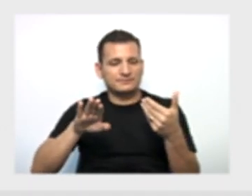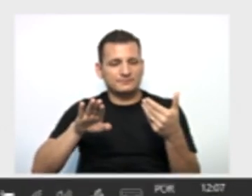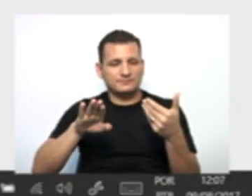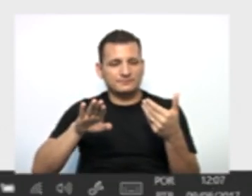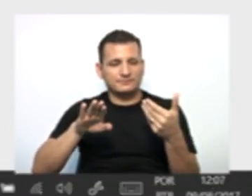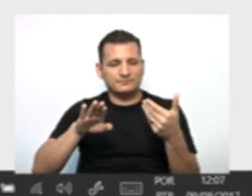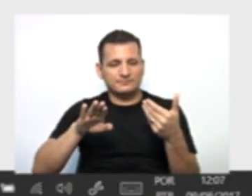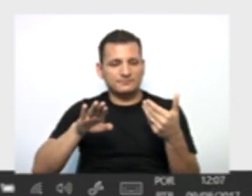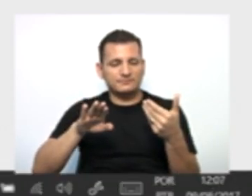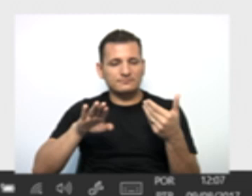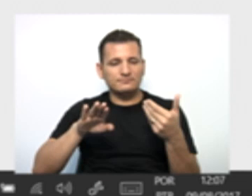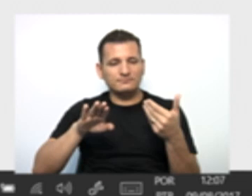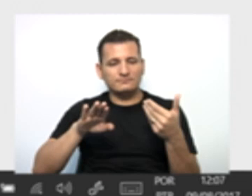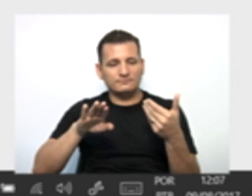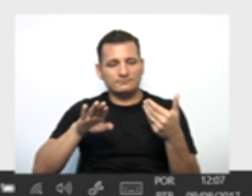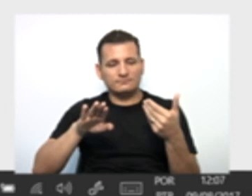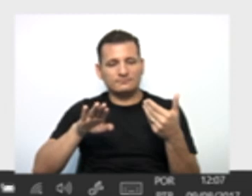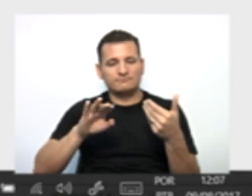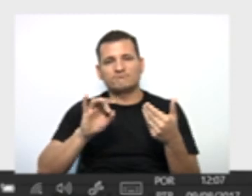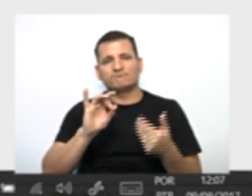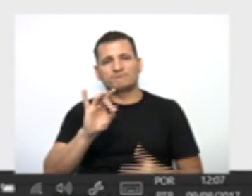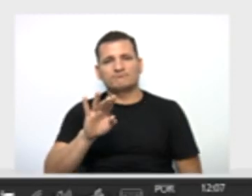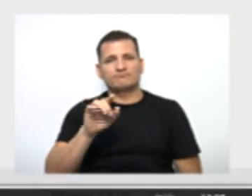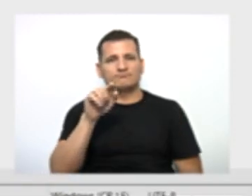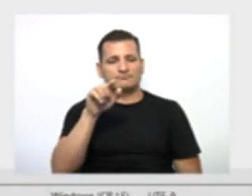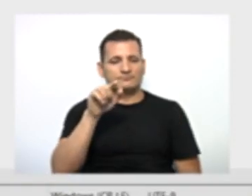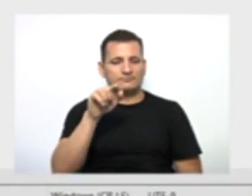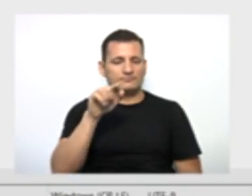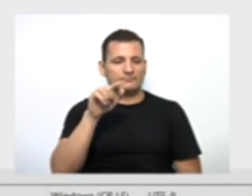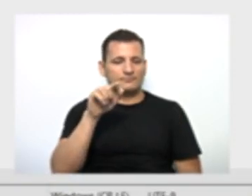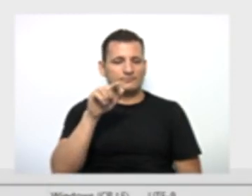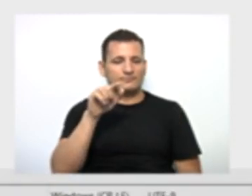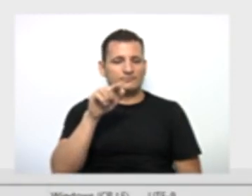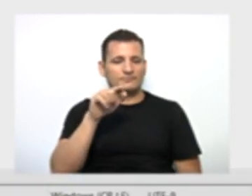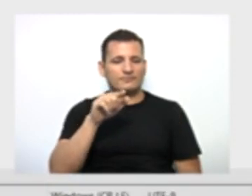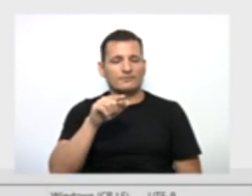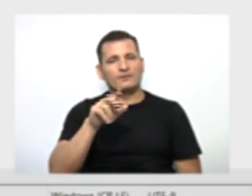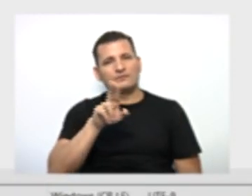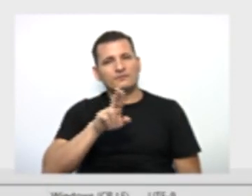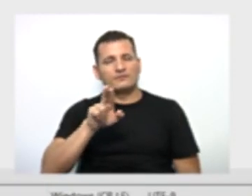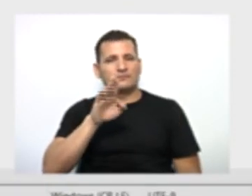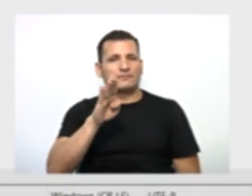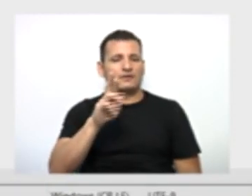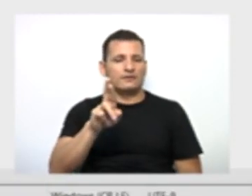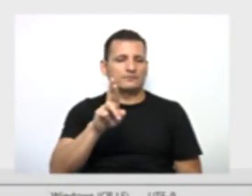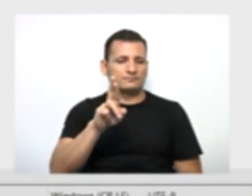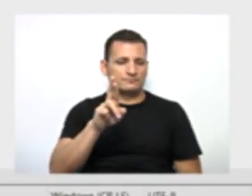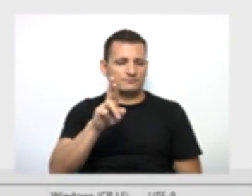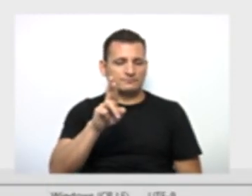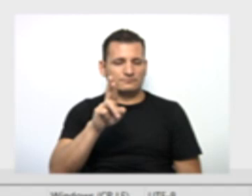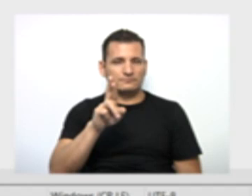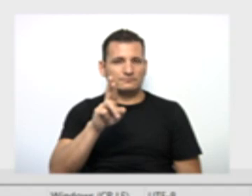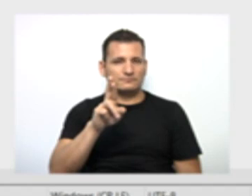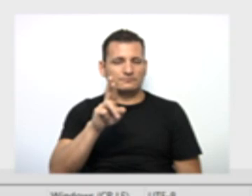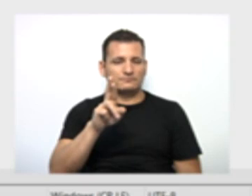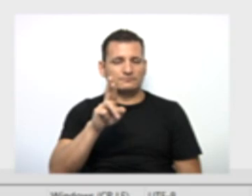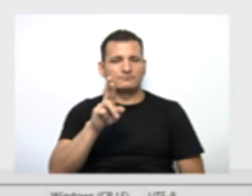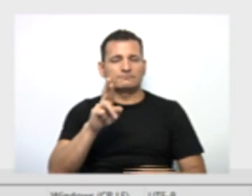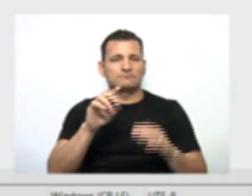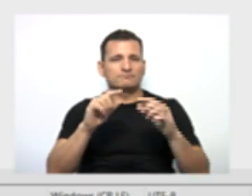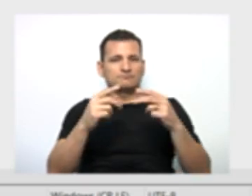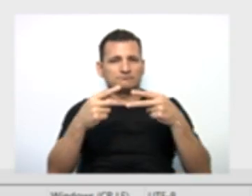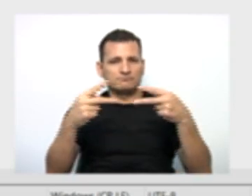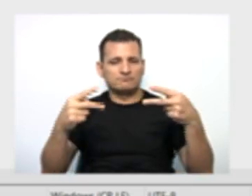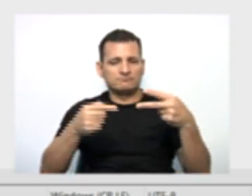sua página, só você vir aqui e digitar a tag BR para pular uma linha, ele vai pular